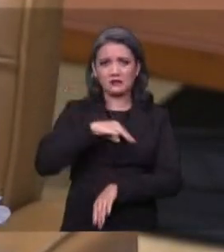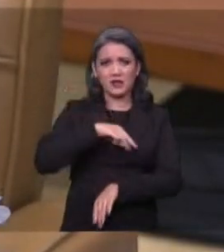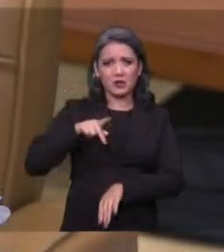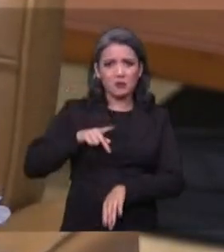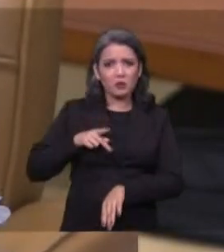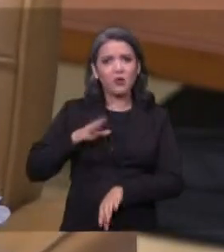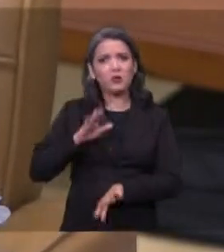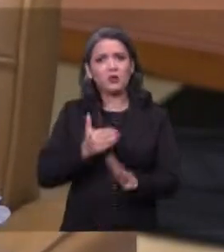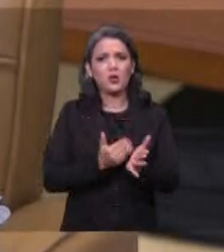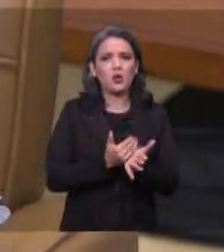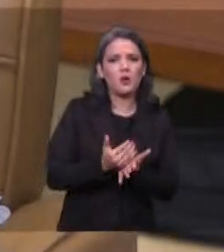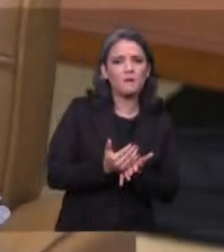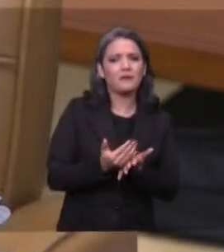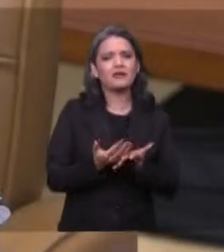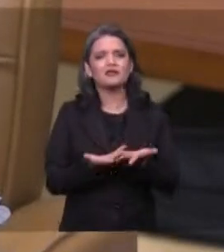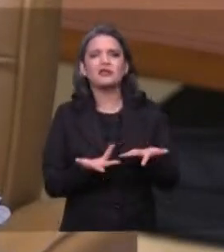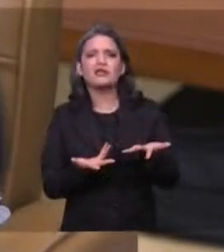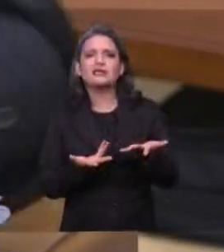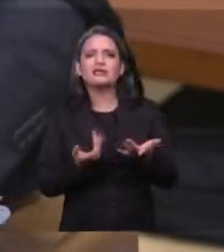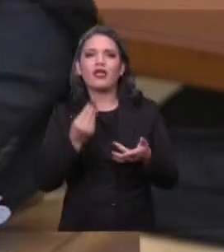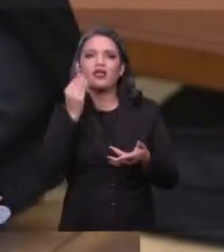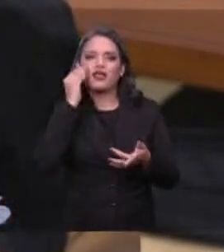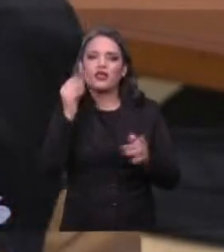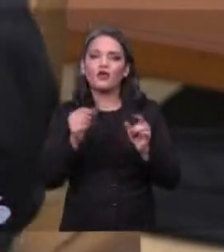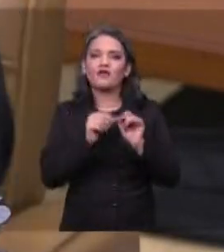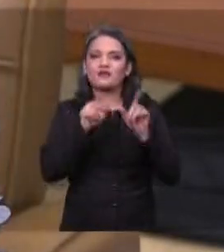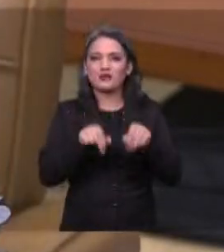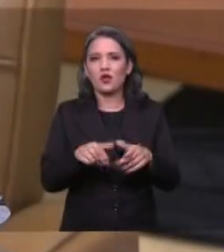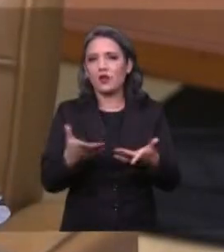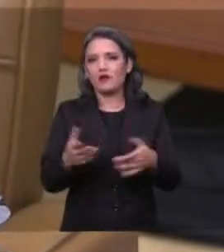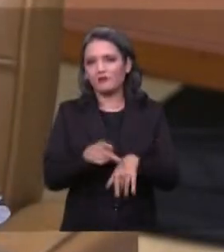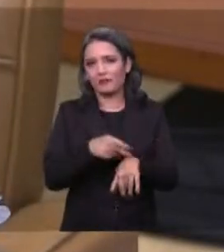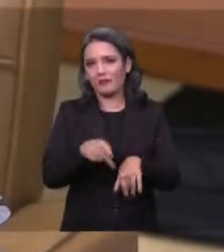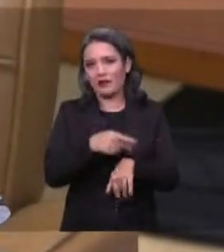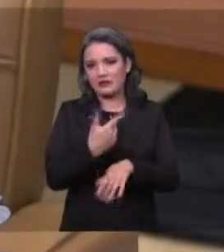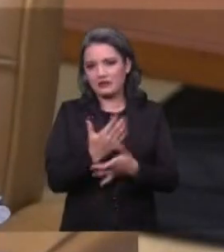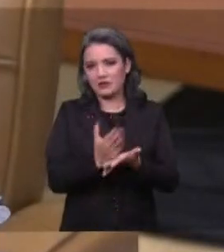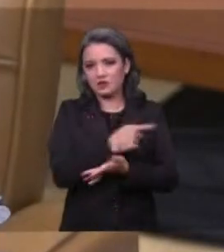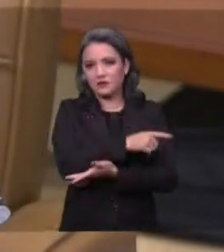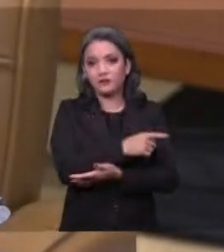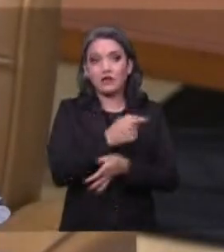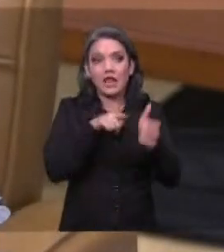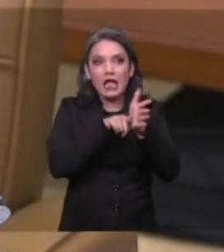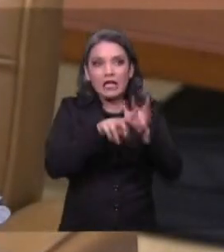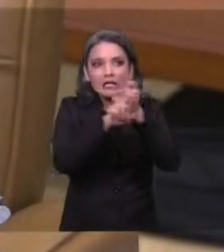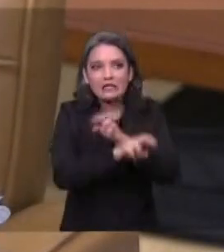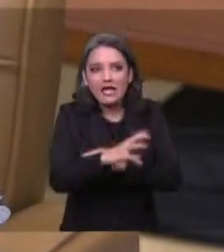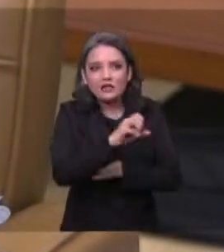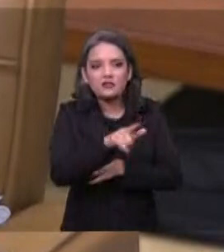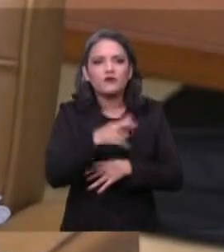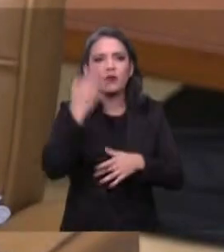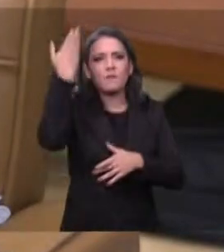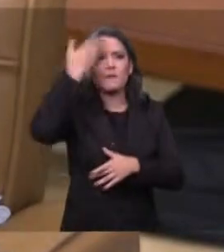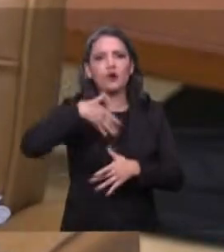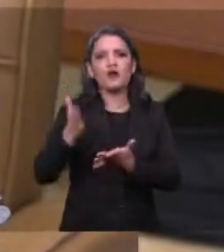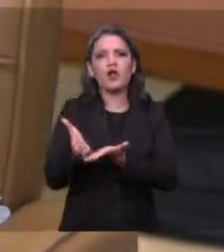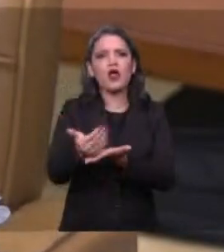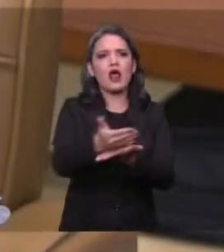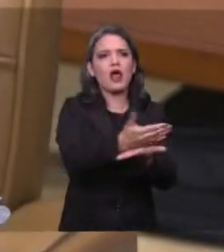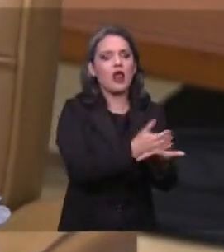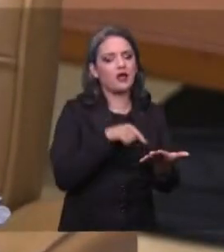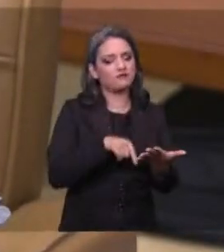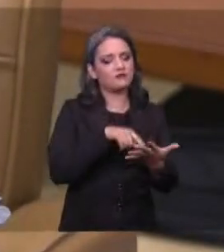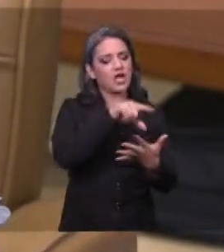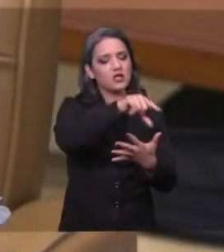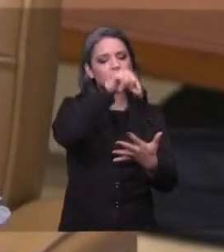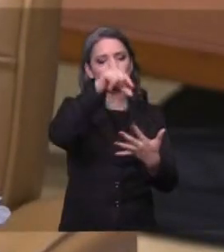boa fé, mas quis imitar esse modelo que existe em alguns países, produzia as provas do inquérito civil, escolhia algumas provas e